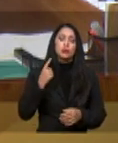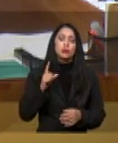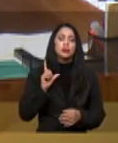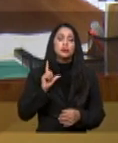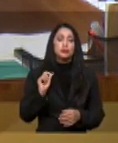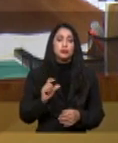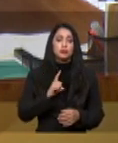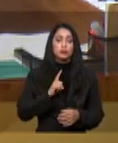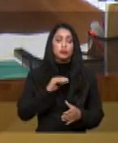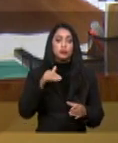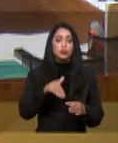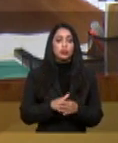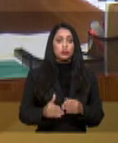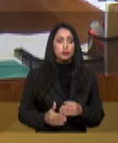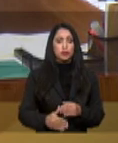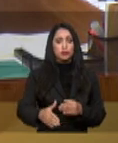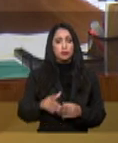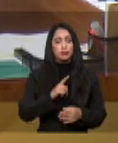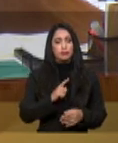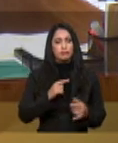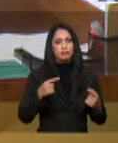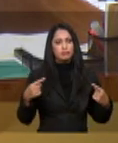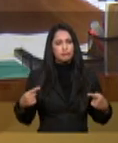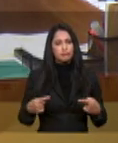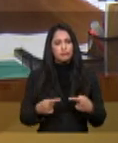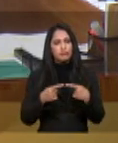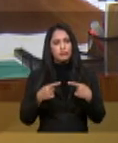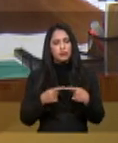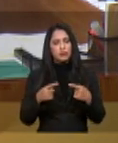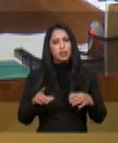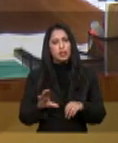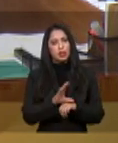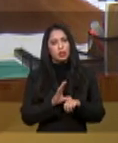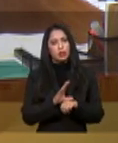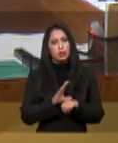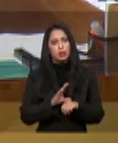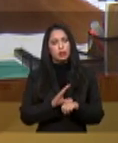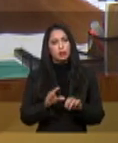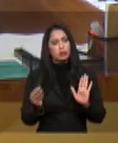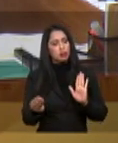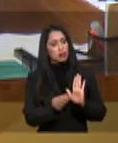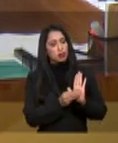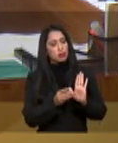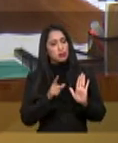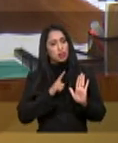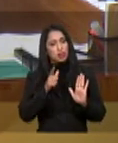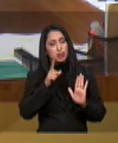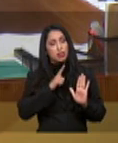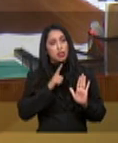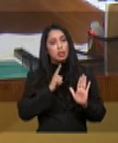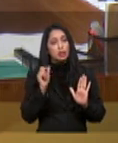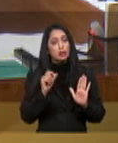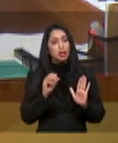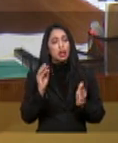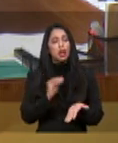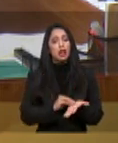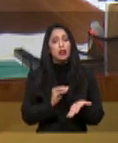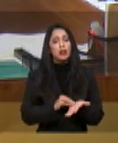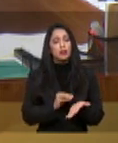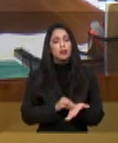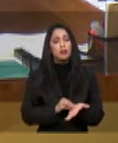condutor, enfrentou, com base em idêntico parâmetro constitucional, a questão ali posta, para consignar inexistente